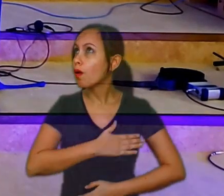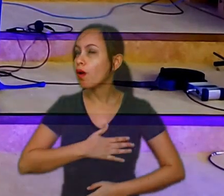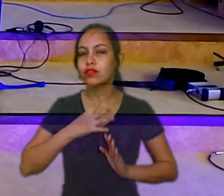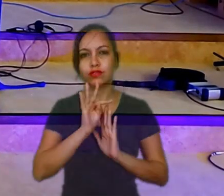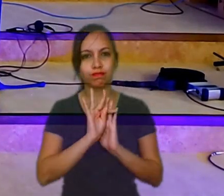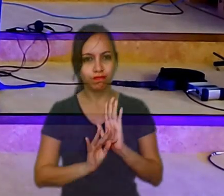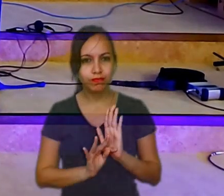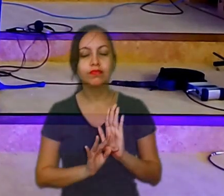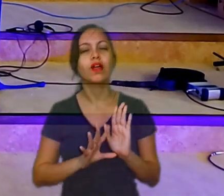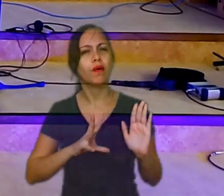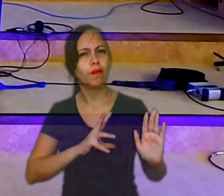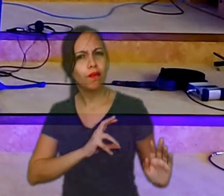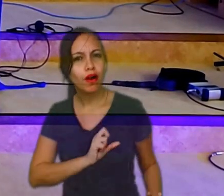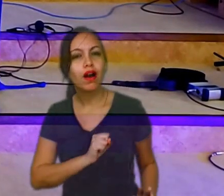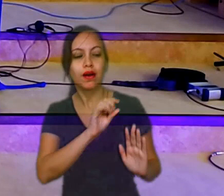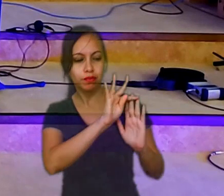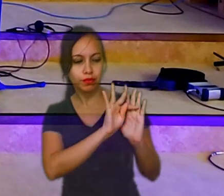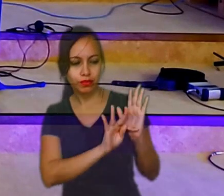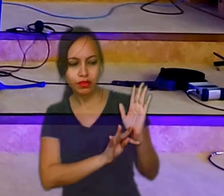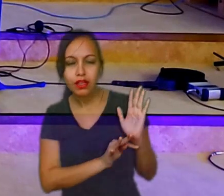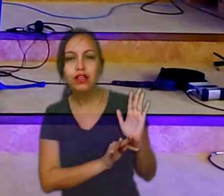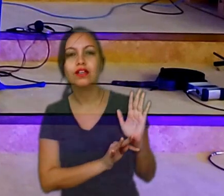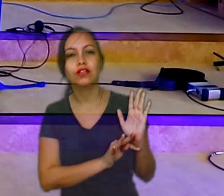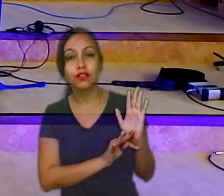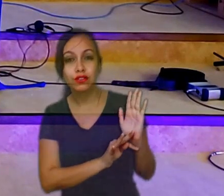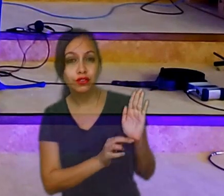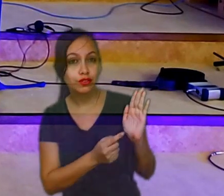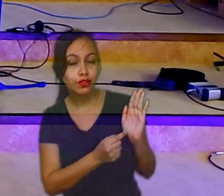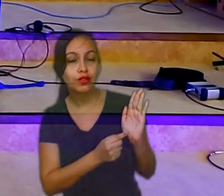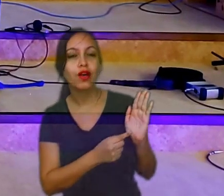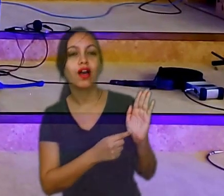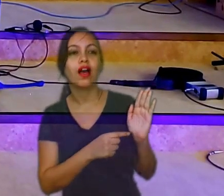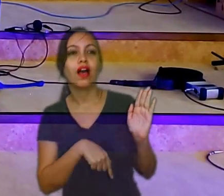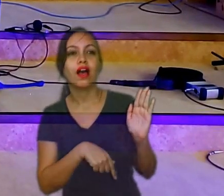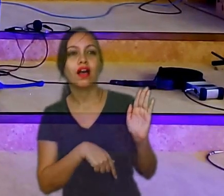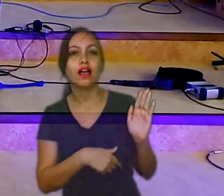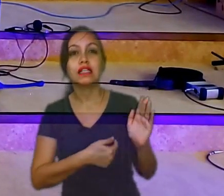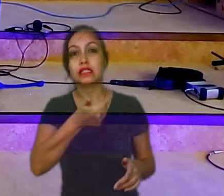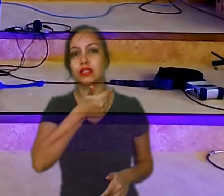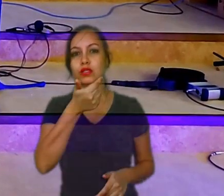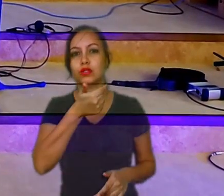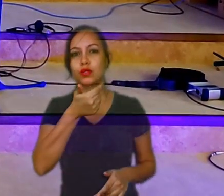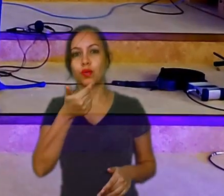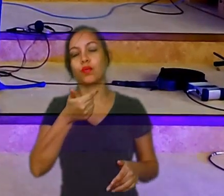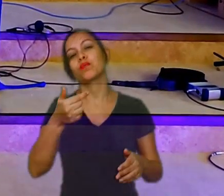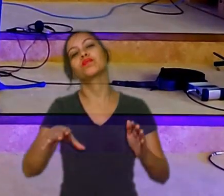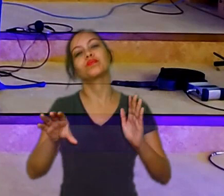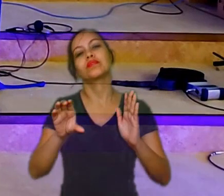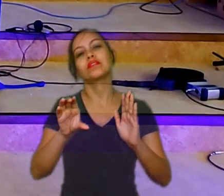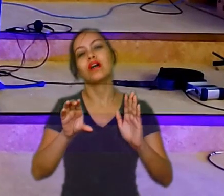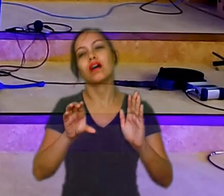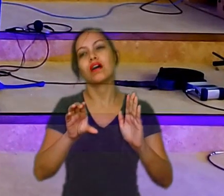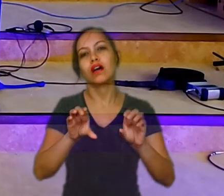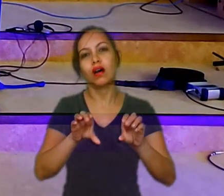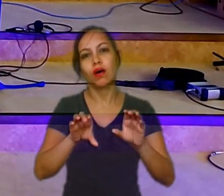muito. Eu amo muito esse texto, o qual se encontra em 2 Crônicas, capítulo 20.